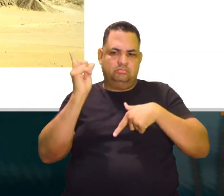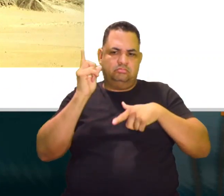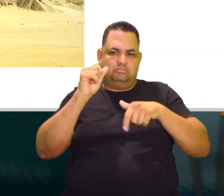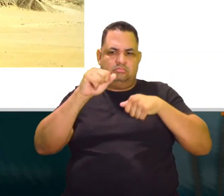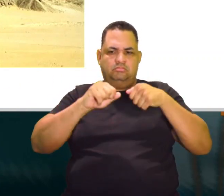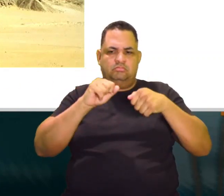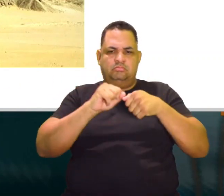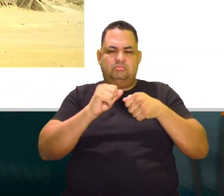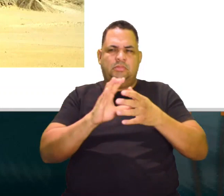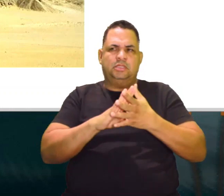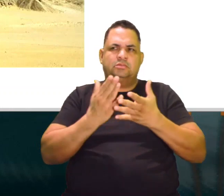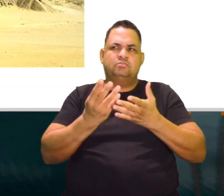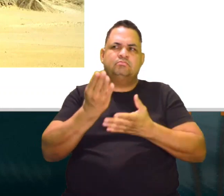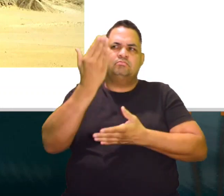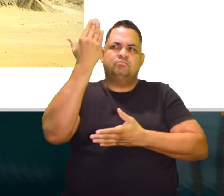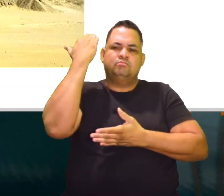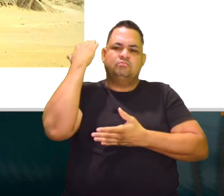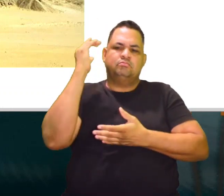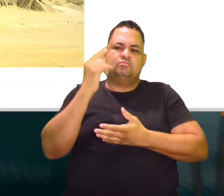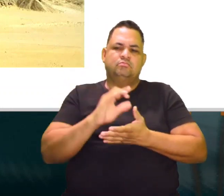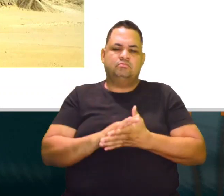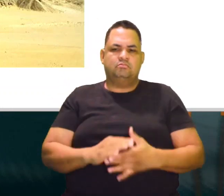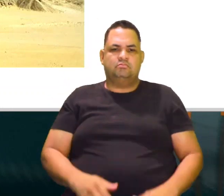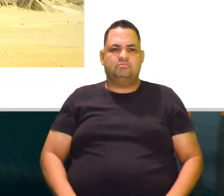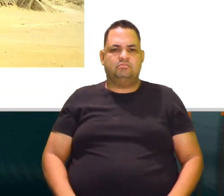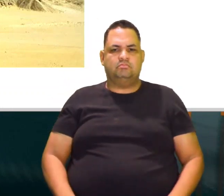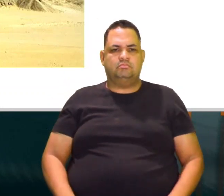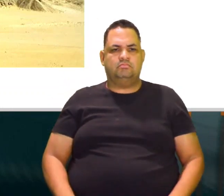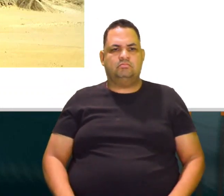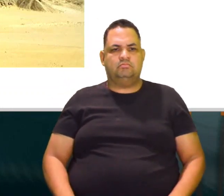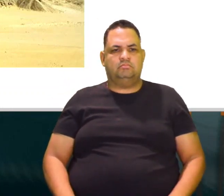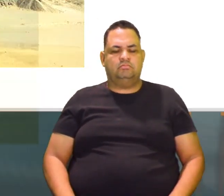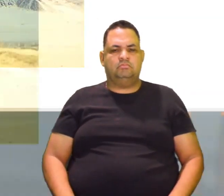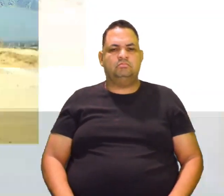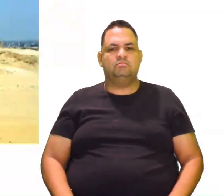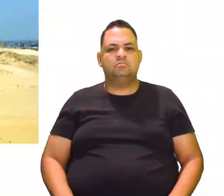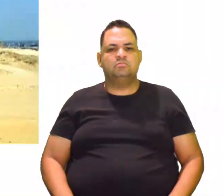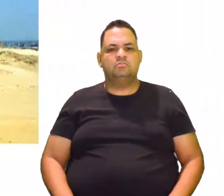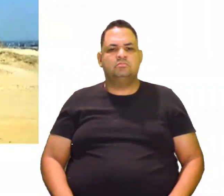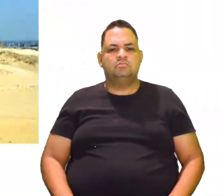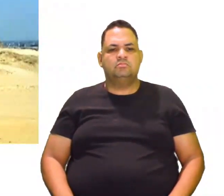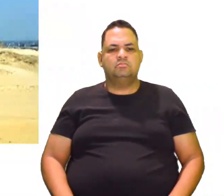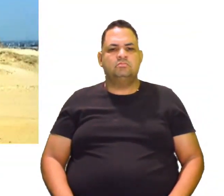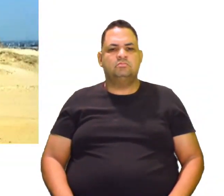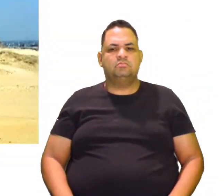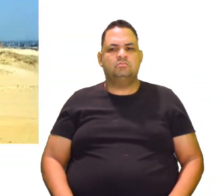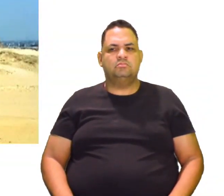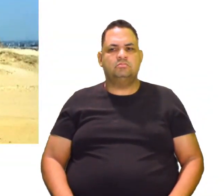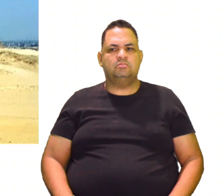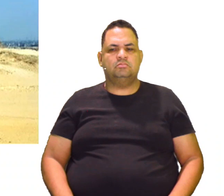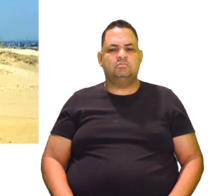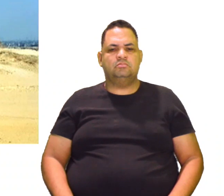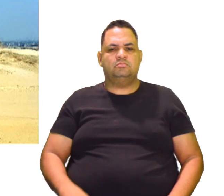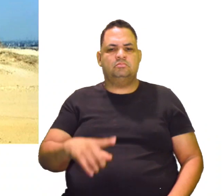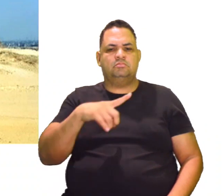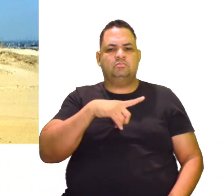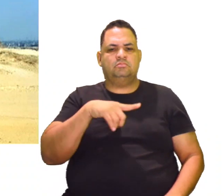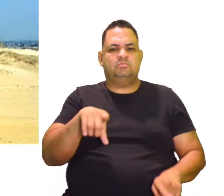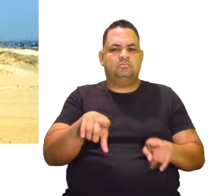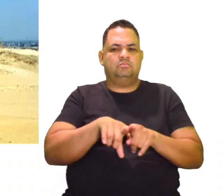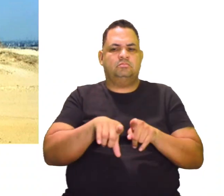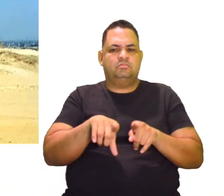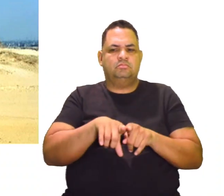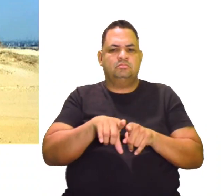tão distante de nós. Muito bem. Vamos voltar para a tela? Vamos ver o que eu trouxe ainda para vocês.